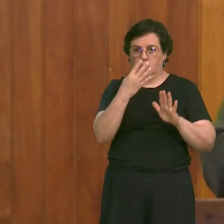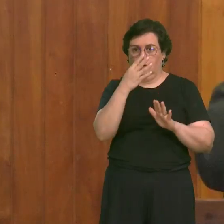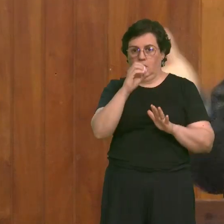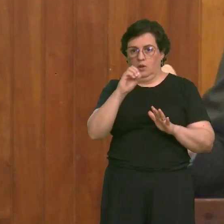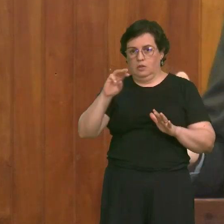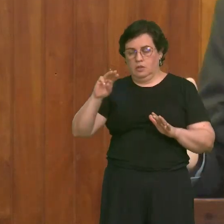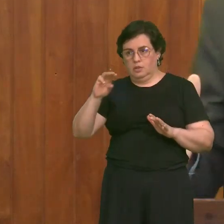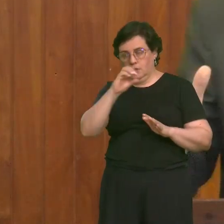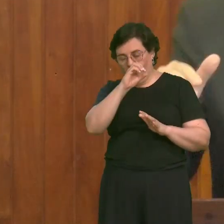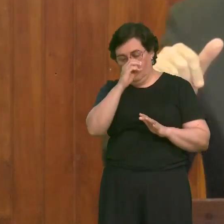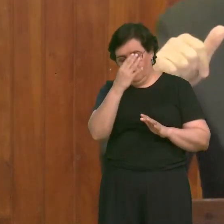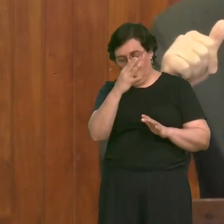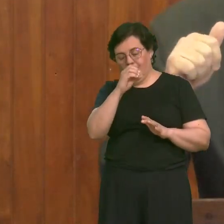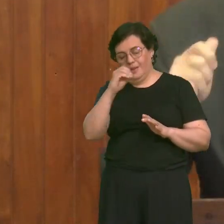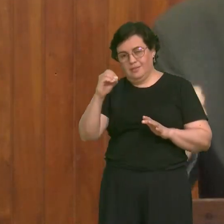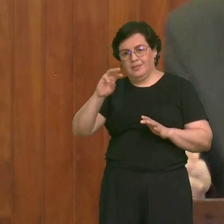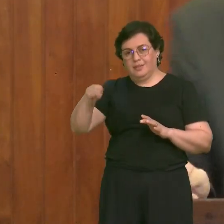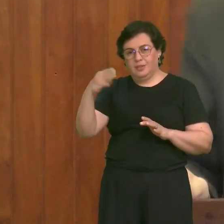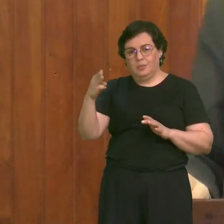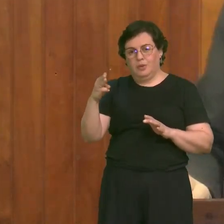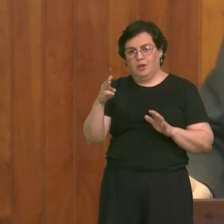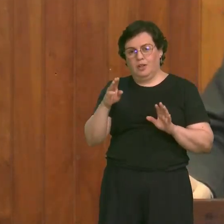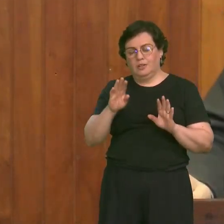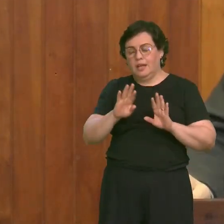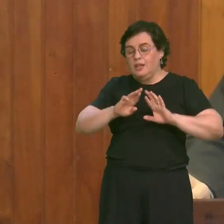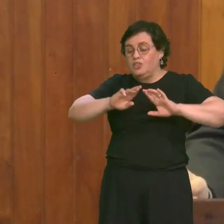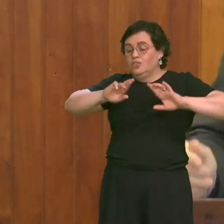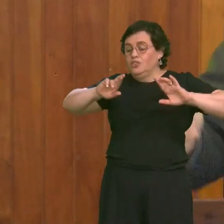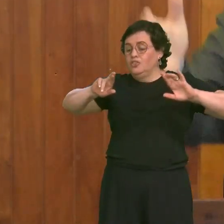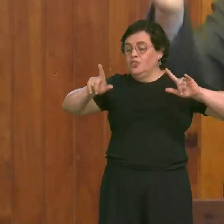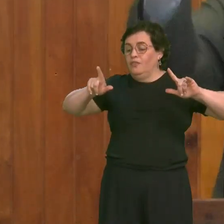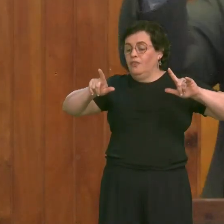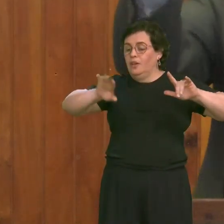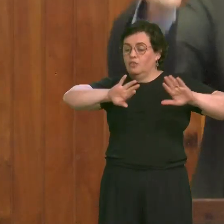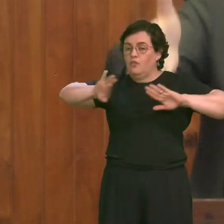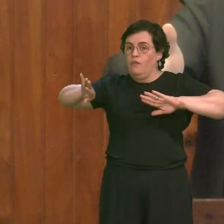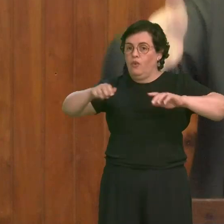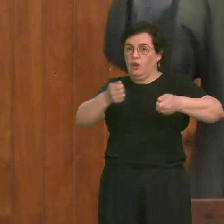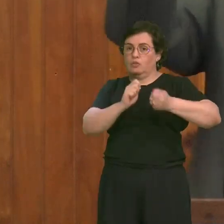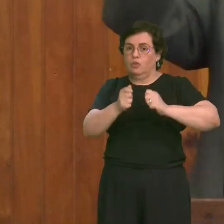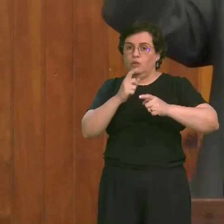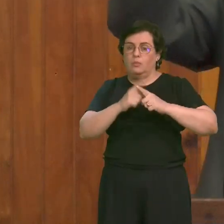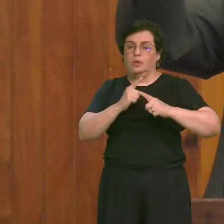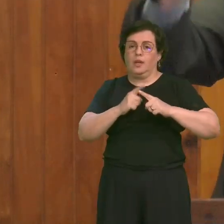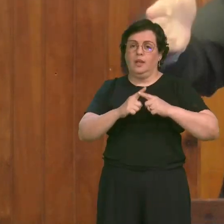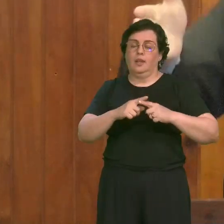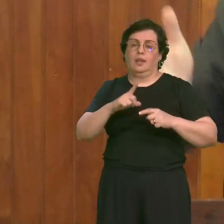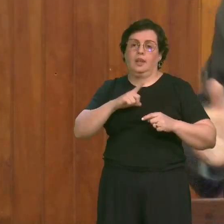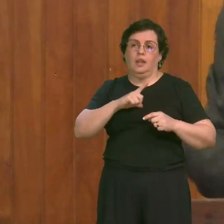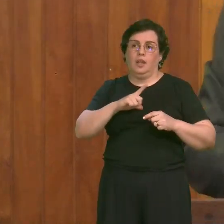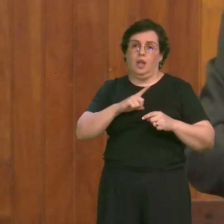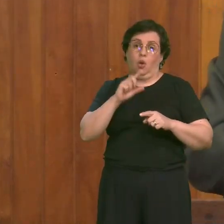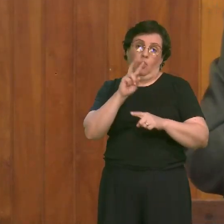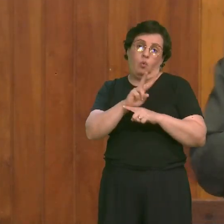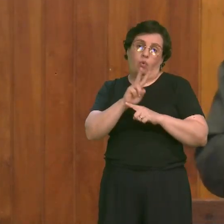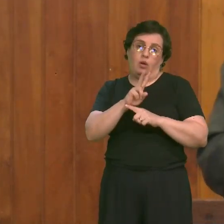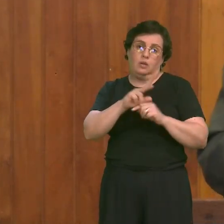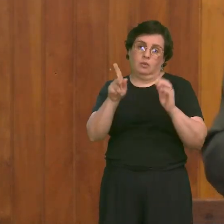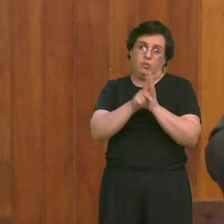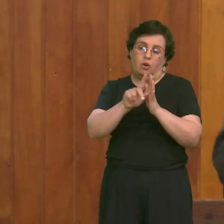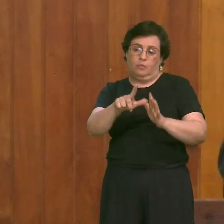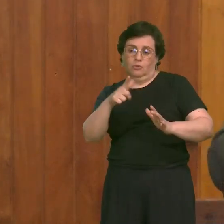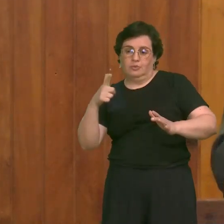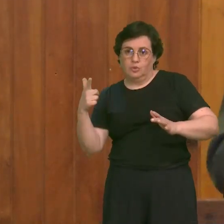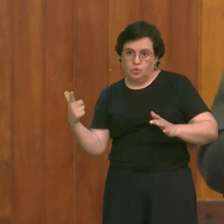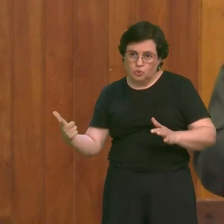totalmente alheio está fora do controle porque tem uma autonomia própria e tem um gerenciamento próprio que